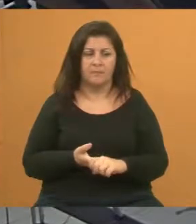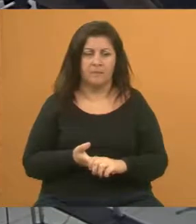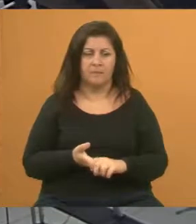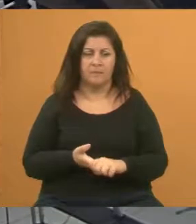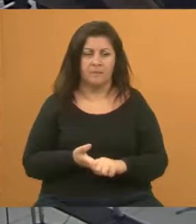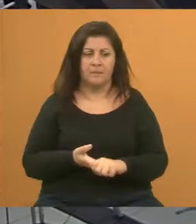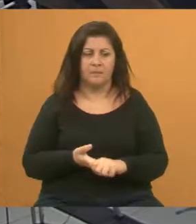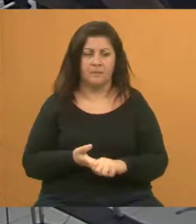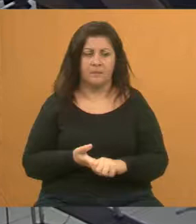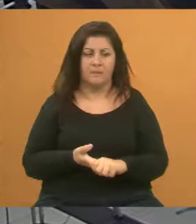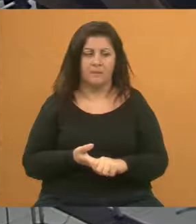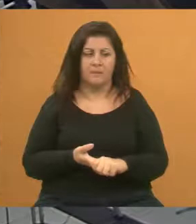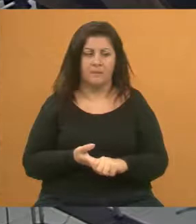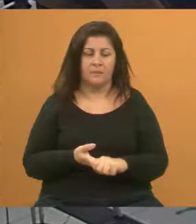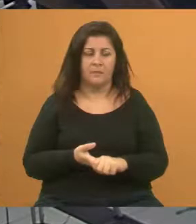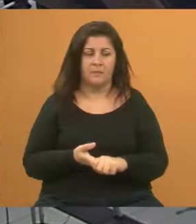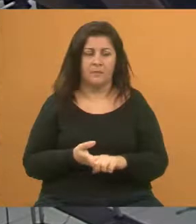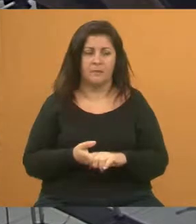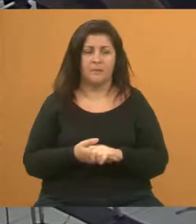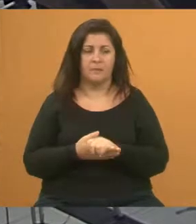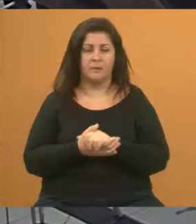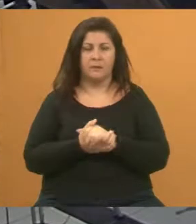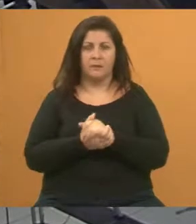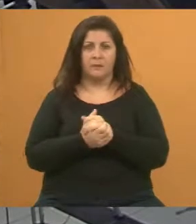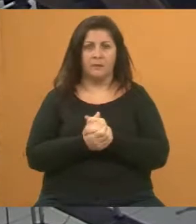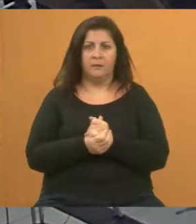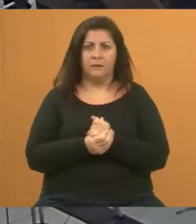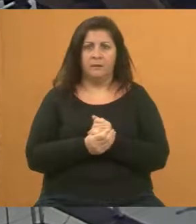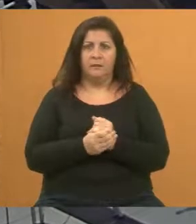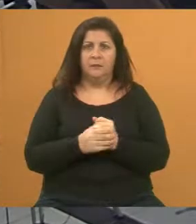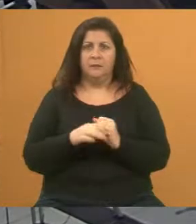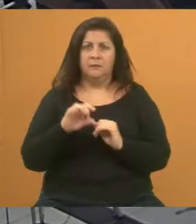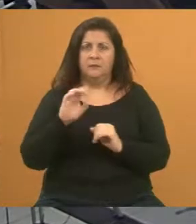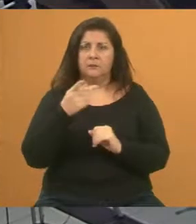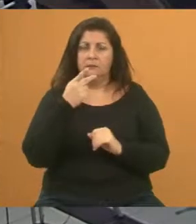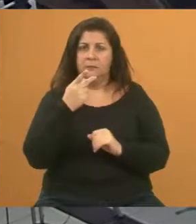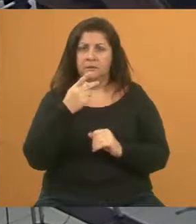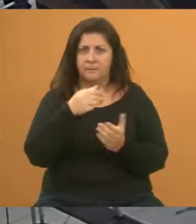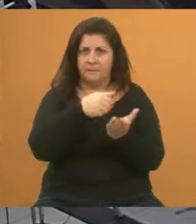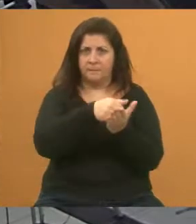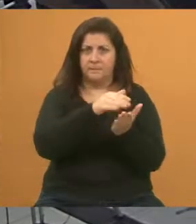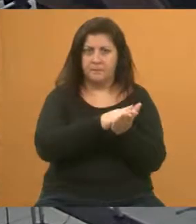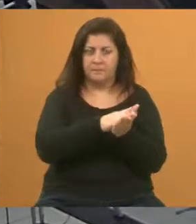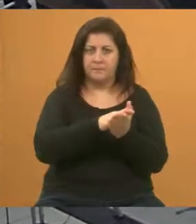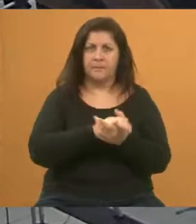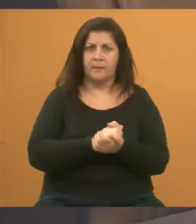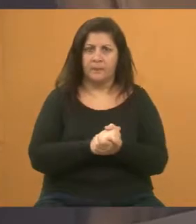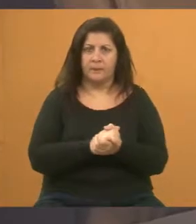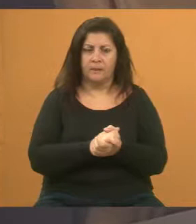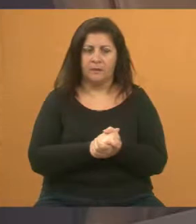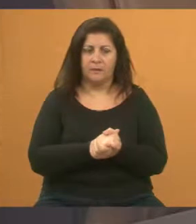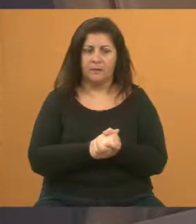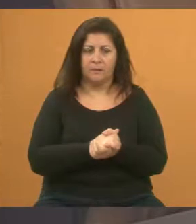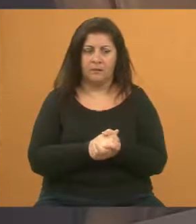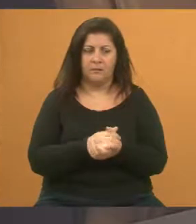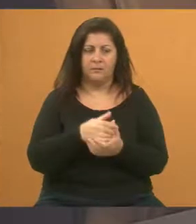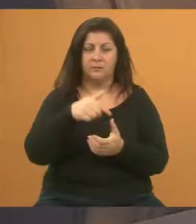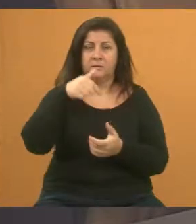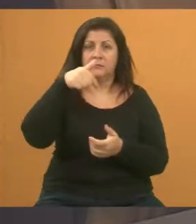da parte, se me permite. Eu só corrigindo aqui os valores da punição, a minha assessoria trouxe aqui o valor real, é